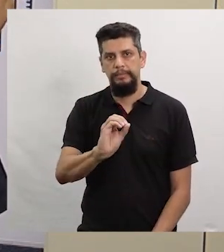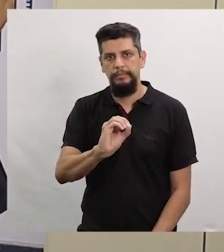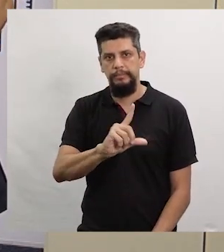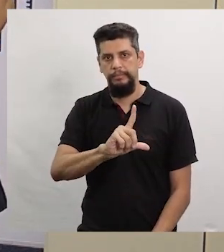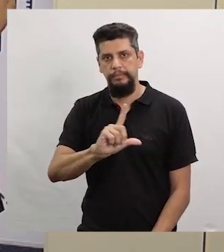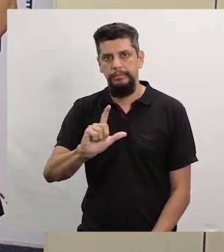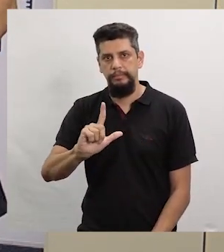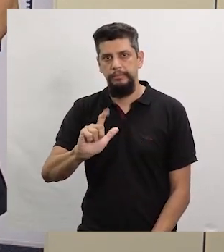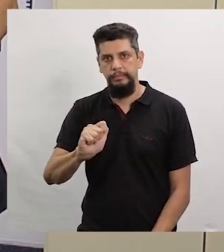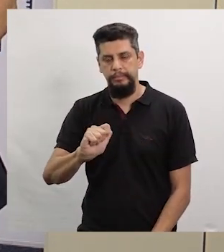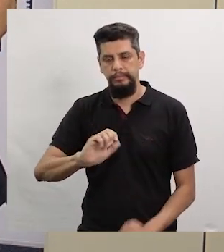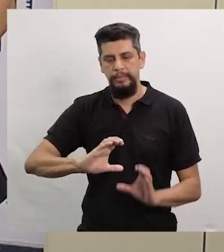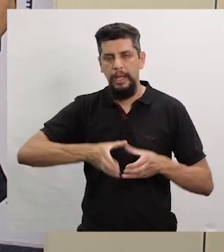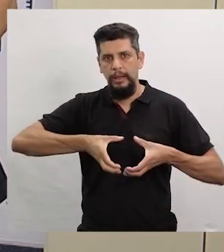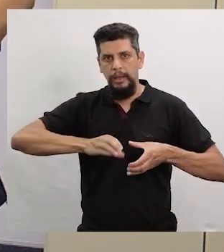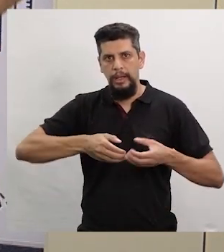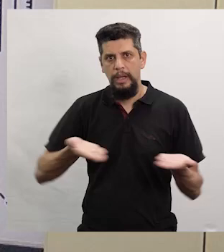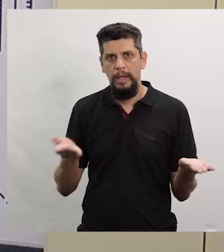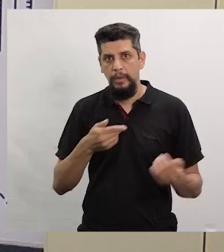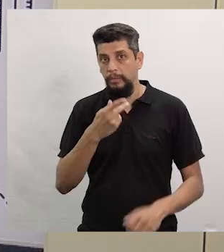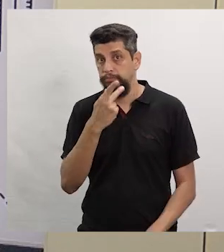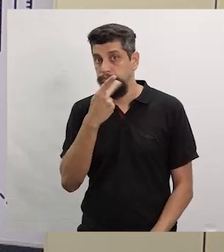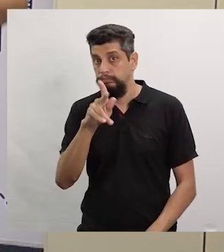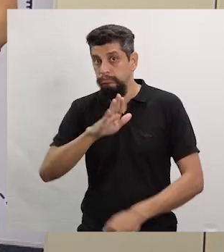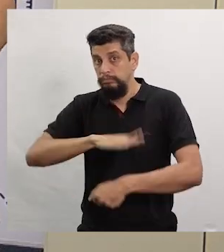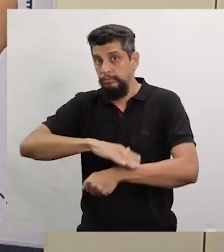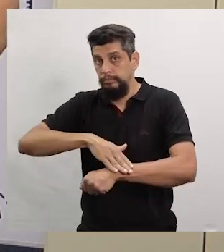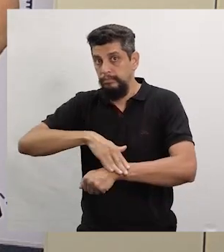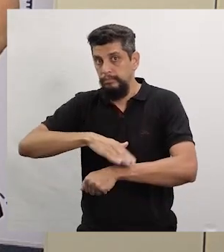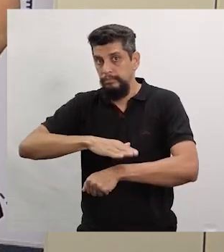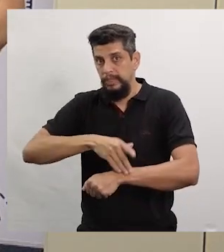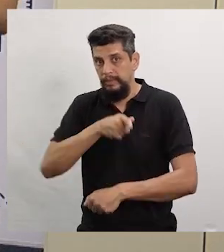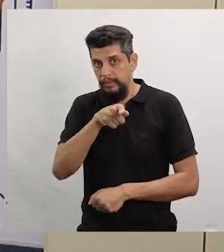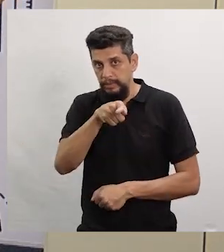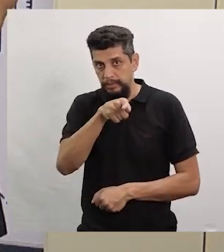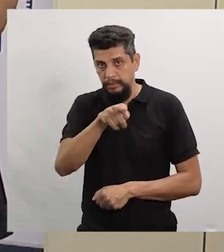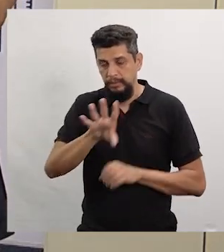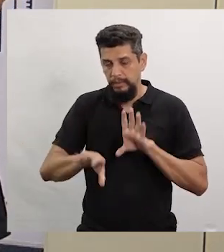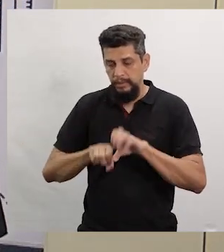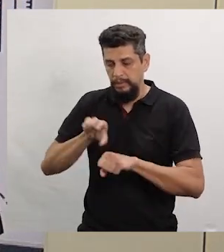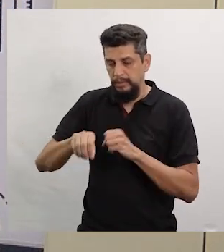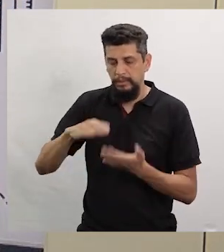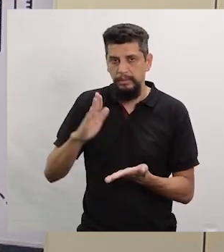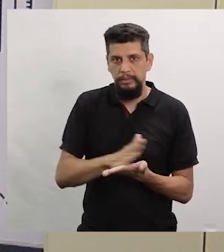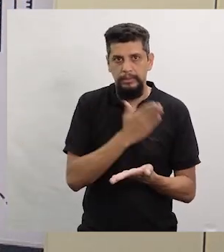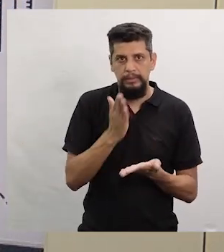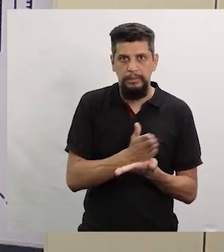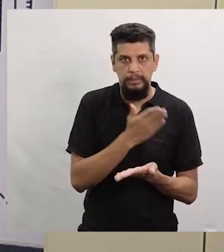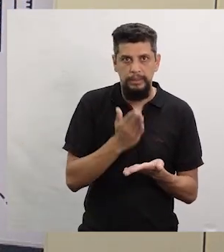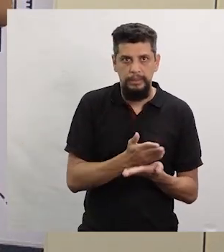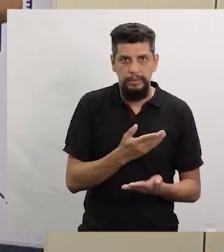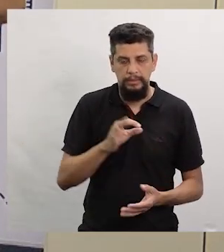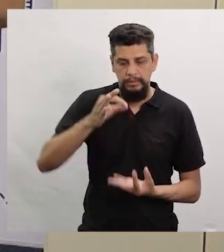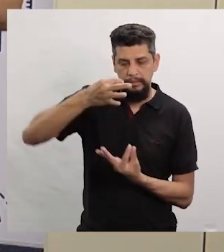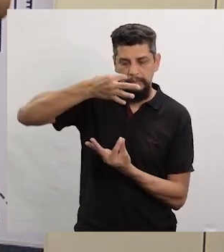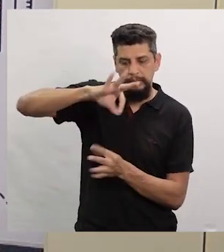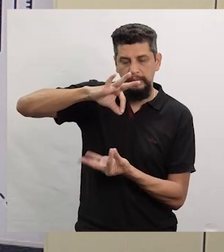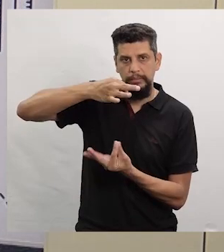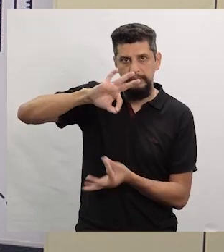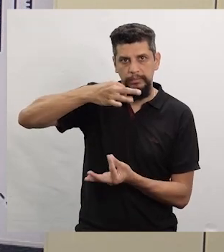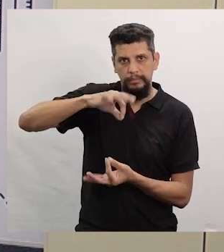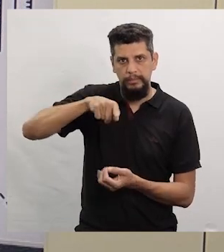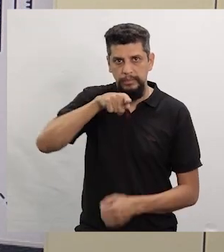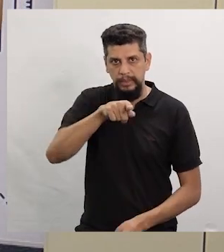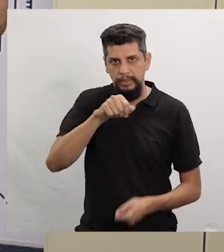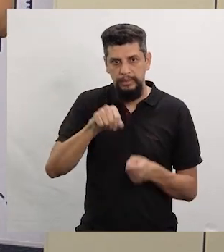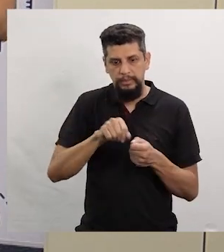mesmo então agora chegou o teu momento o teu momento de pegar o caderno de vocês